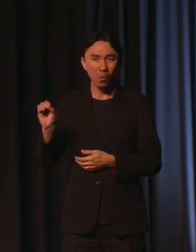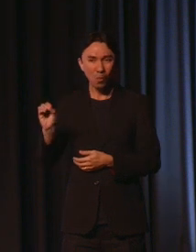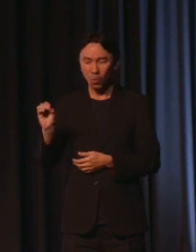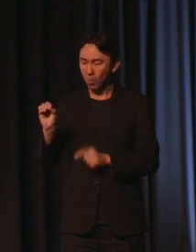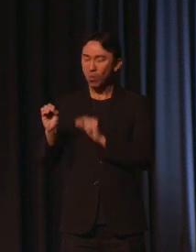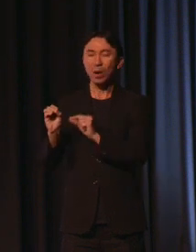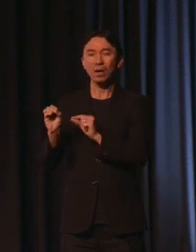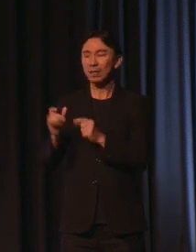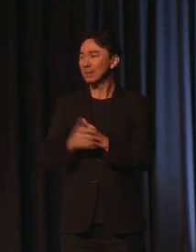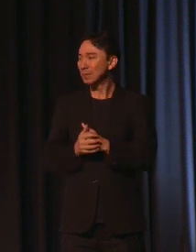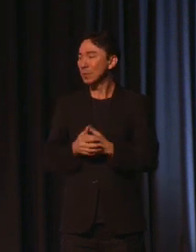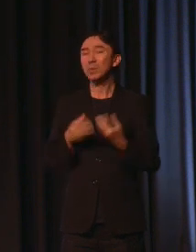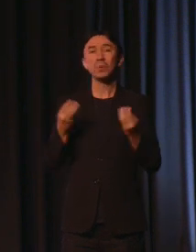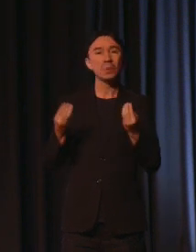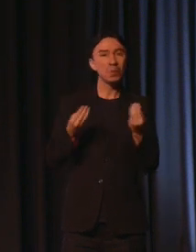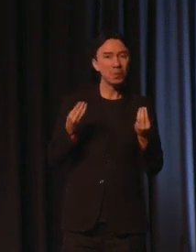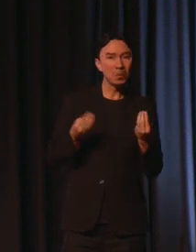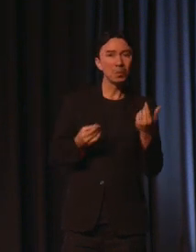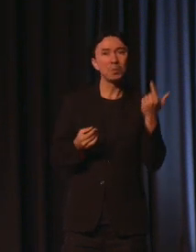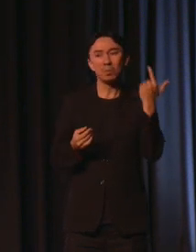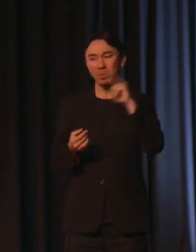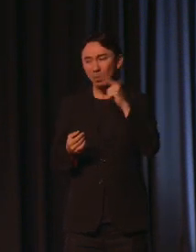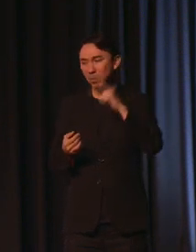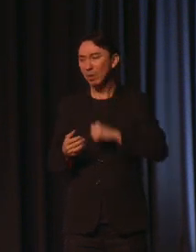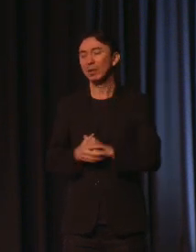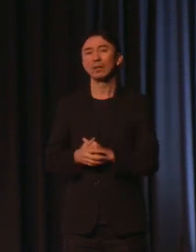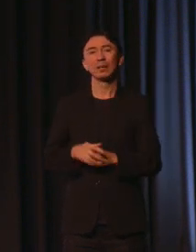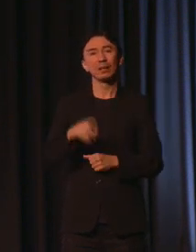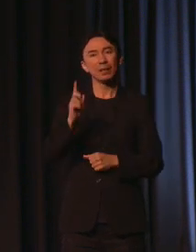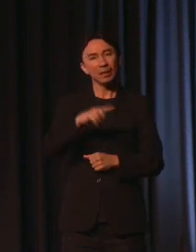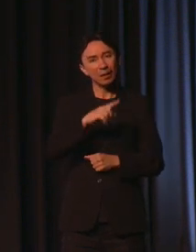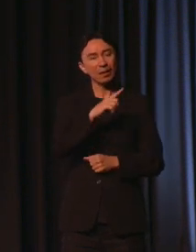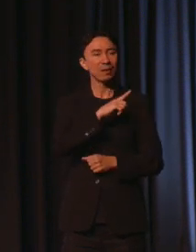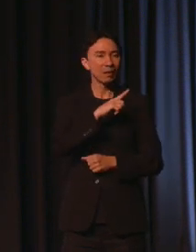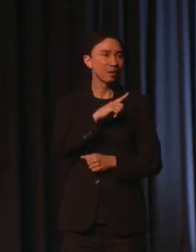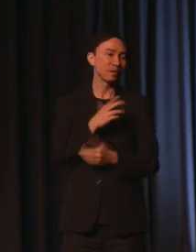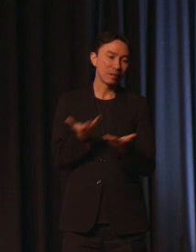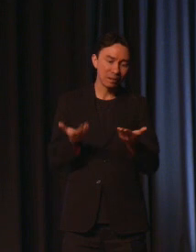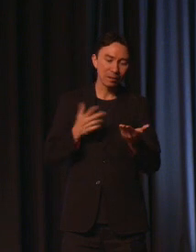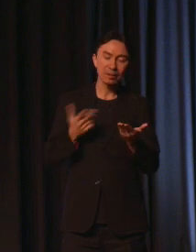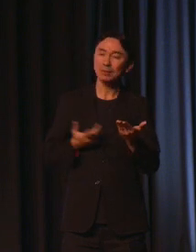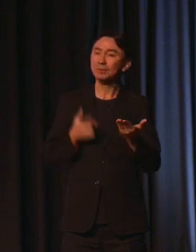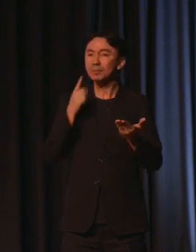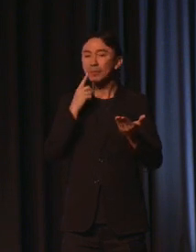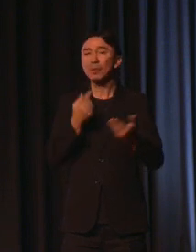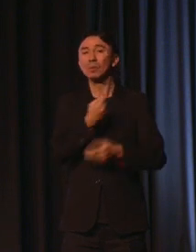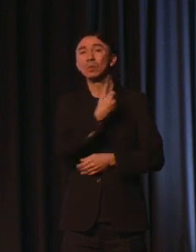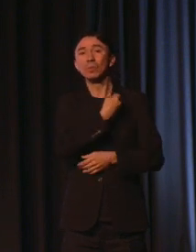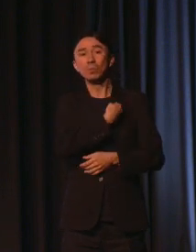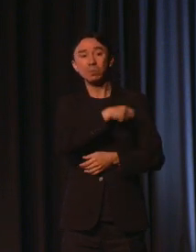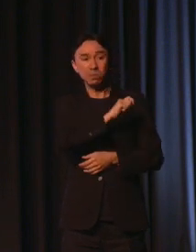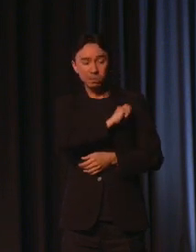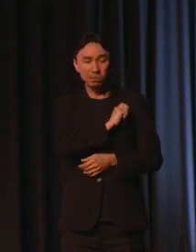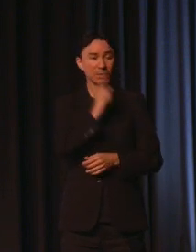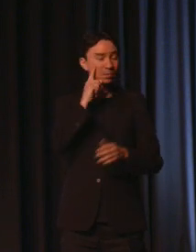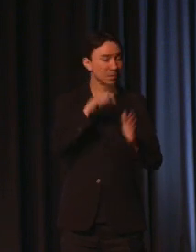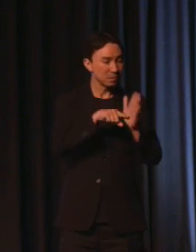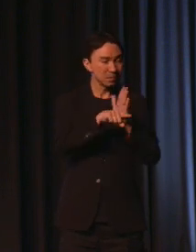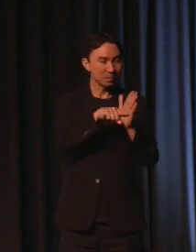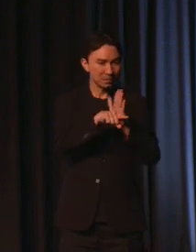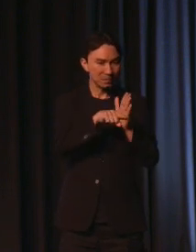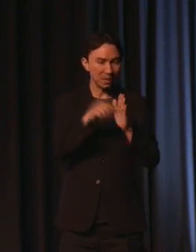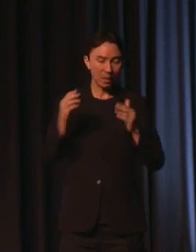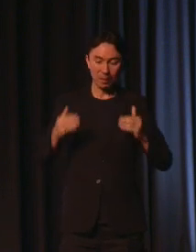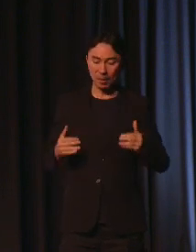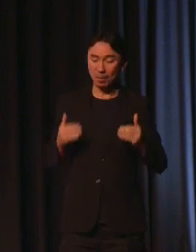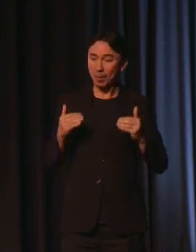como eles chegaram até nós. São auditorias, tá, que foram realizadas no Programa de Coagulopatias do Ministério da Saúde.